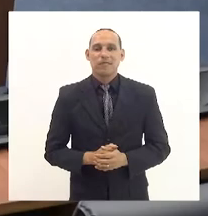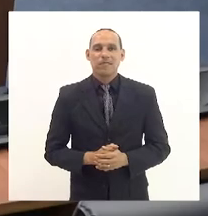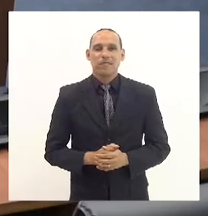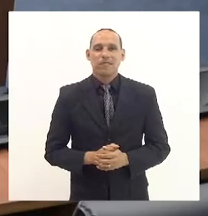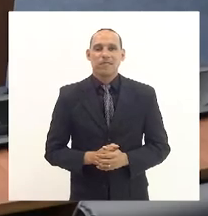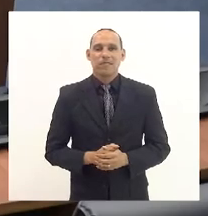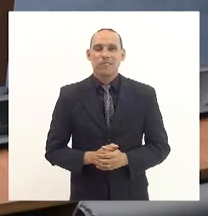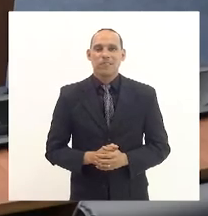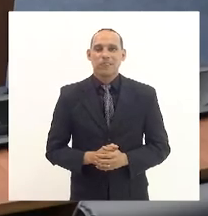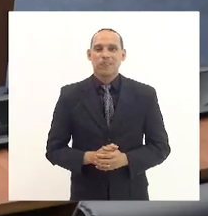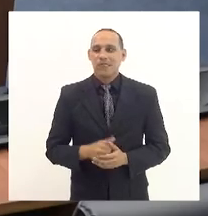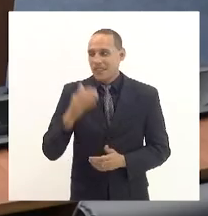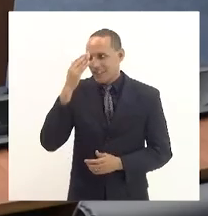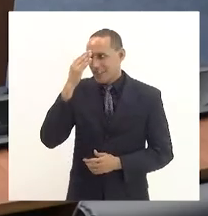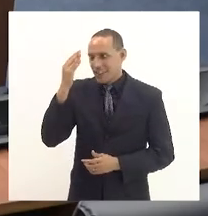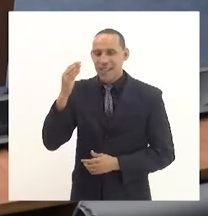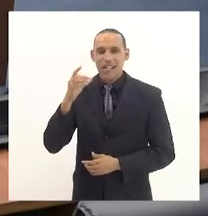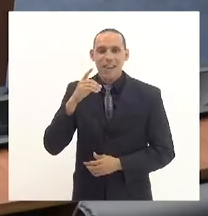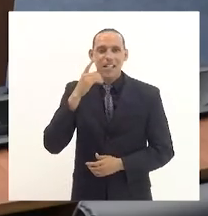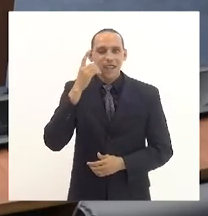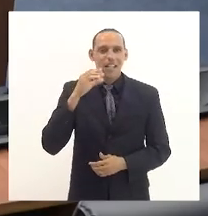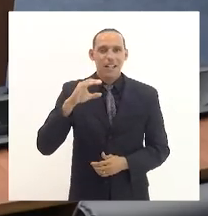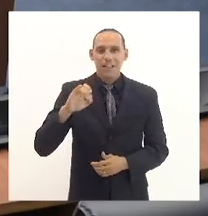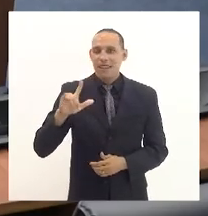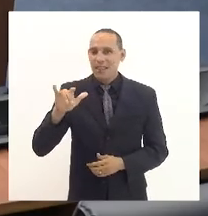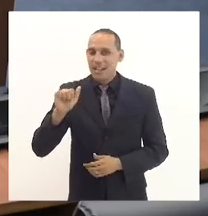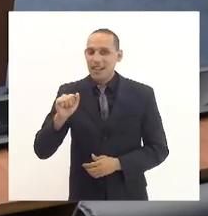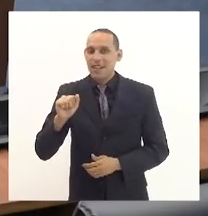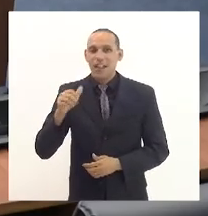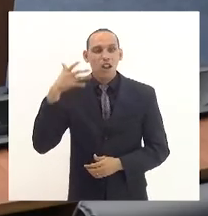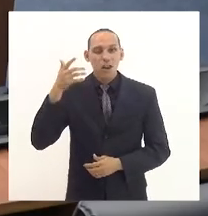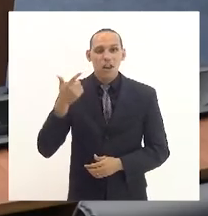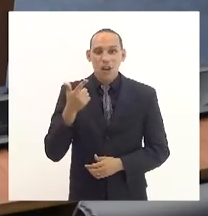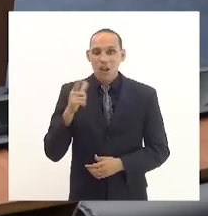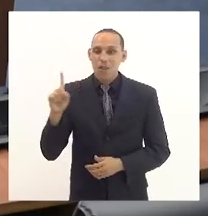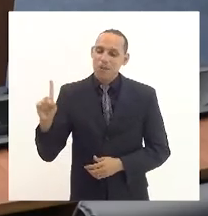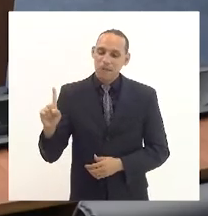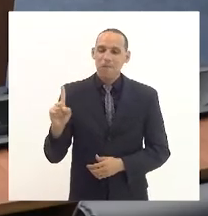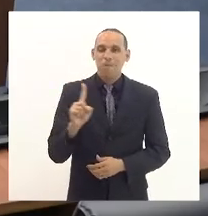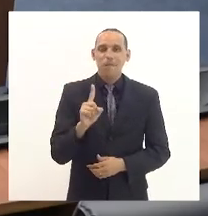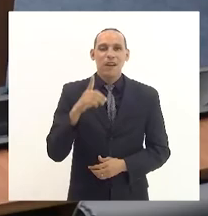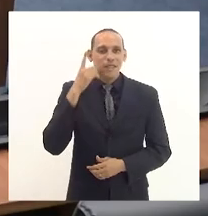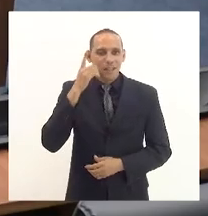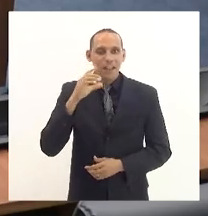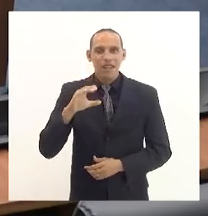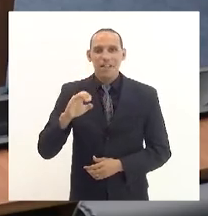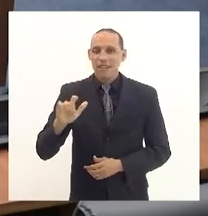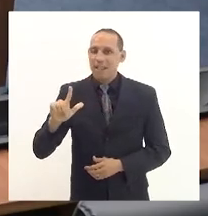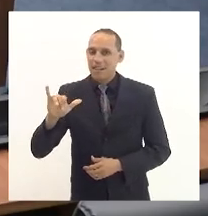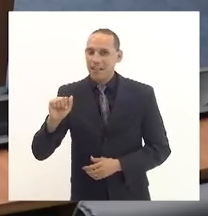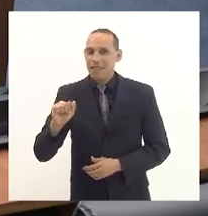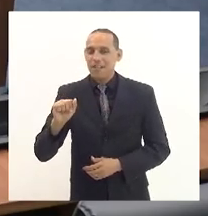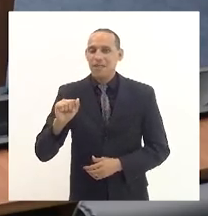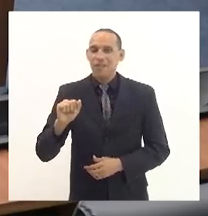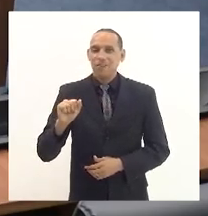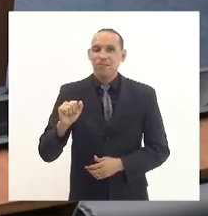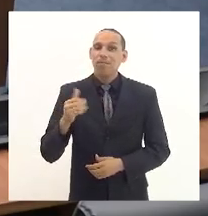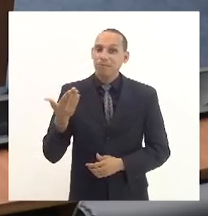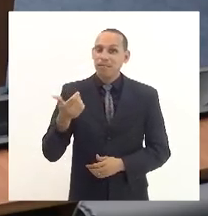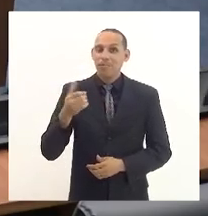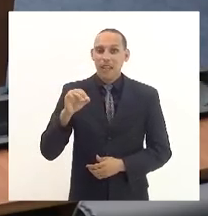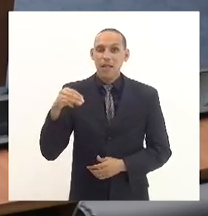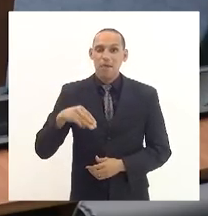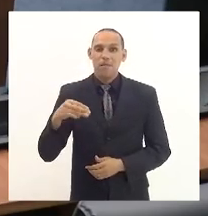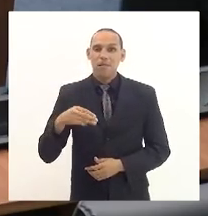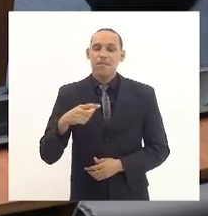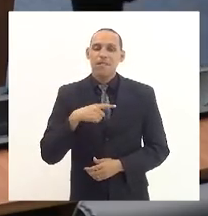é obrigado a deputada Célia Jordão próximo orador escrita é a nobre deputada Célia Jordão ou a transferência de